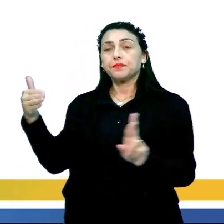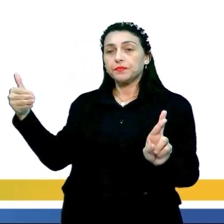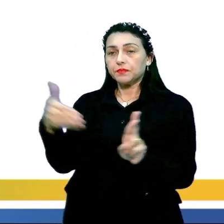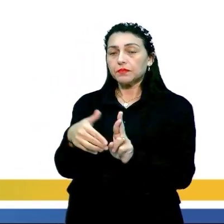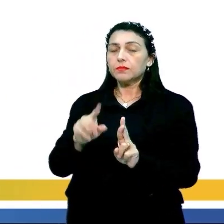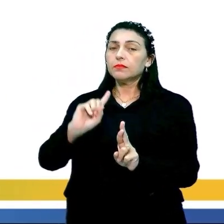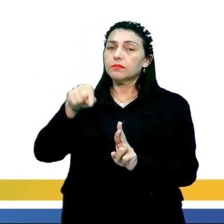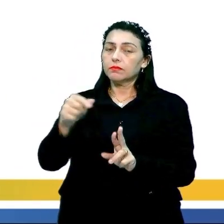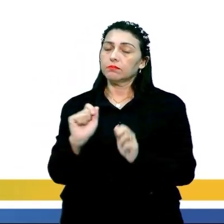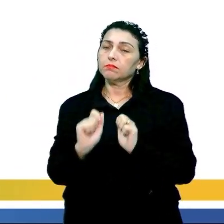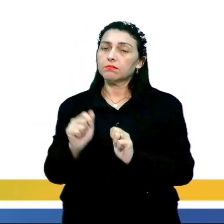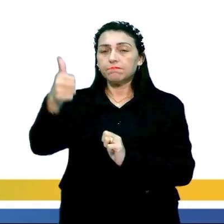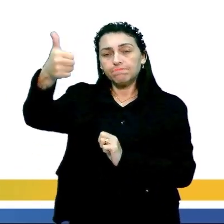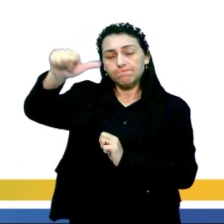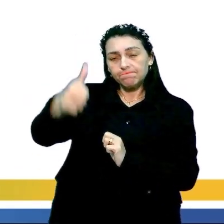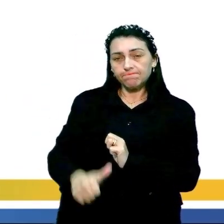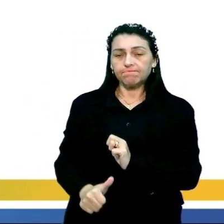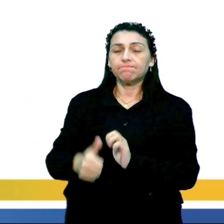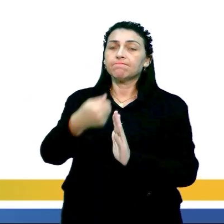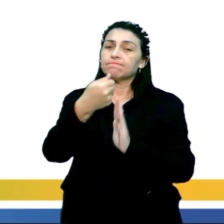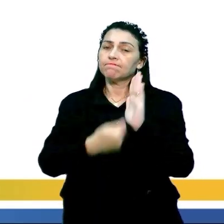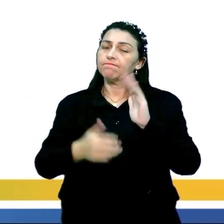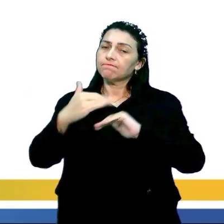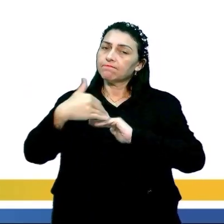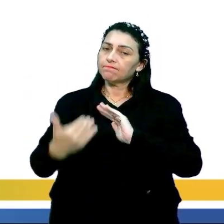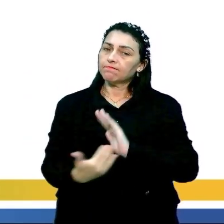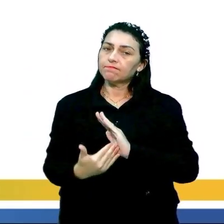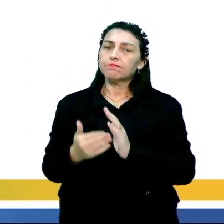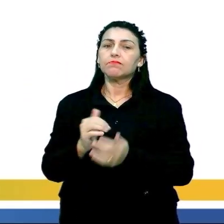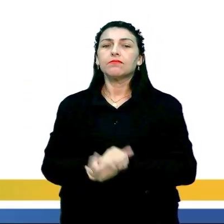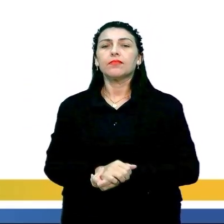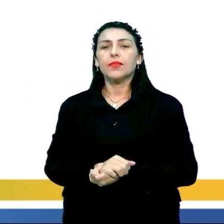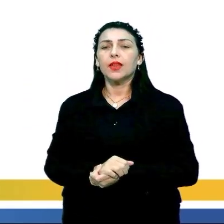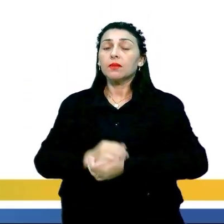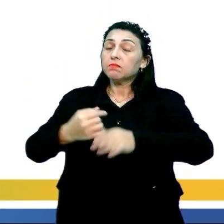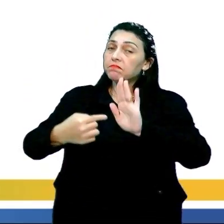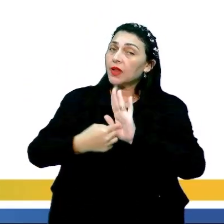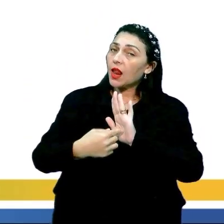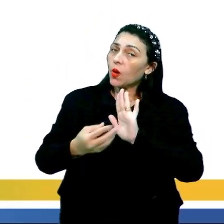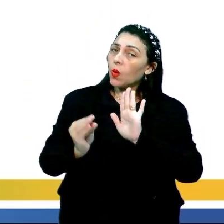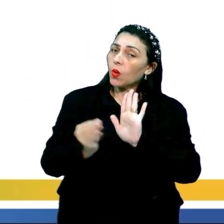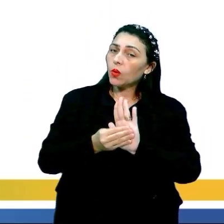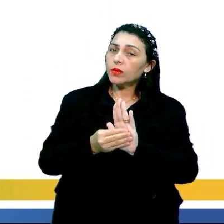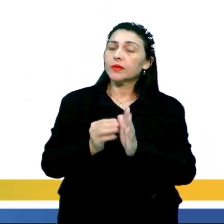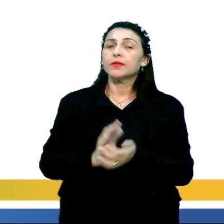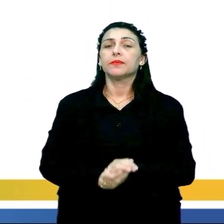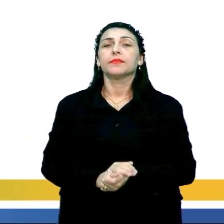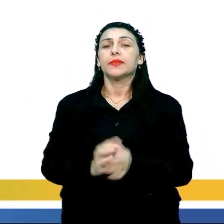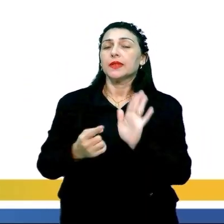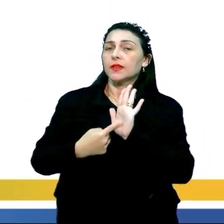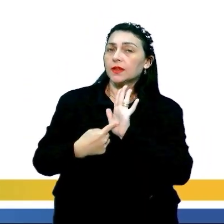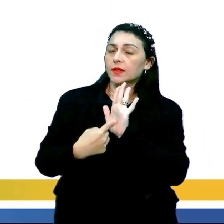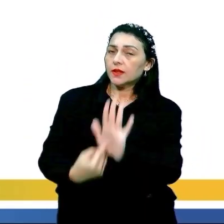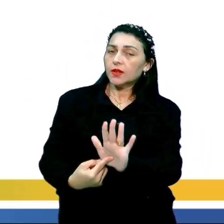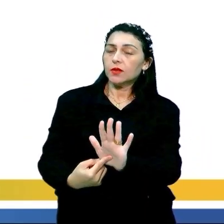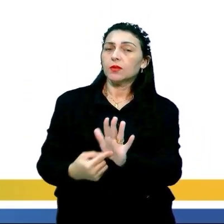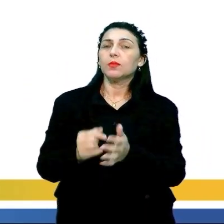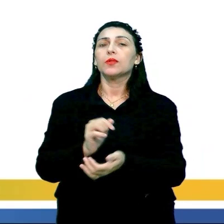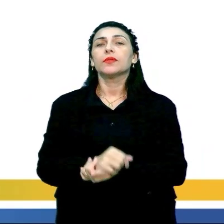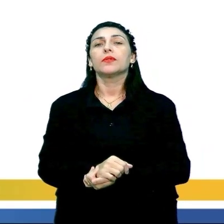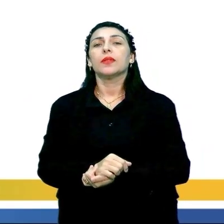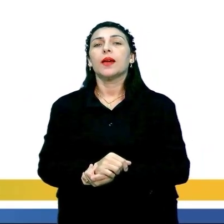você pode analisar a redação dela inteira, tá certo? Ela colocou assim, diante do